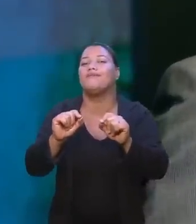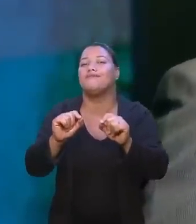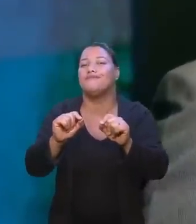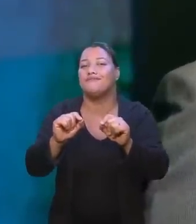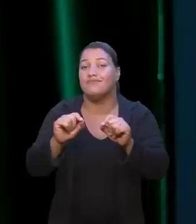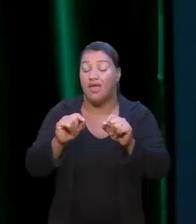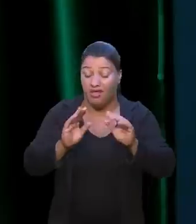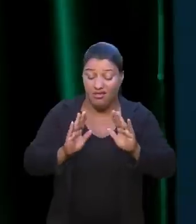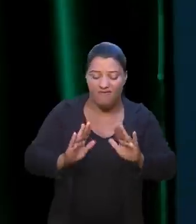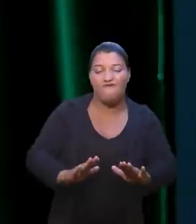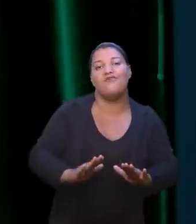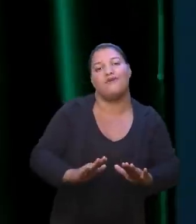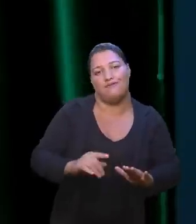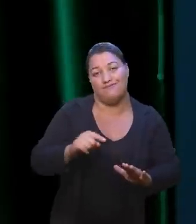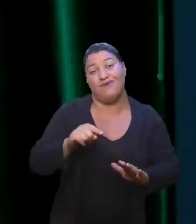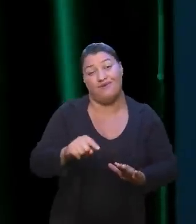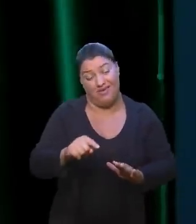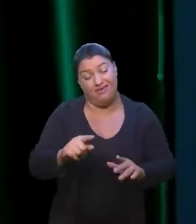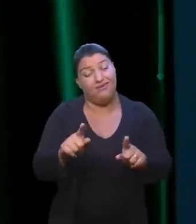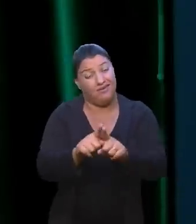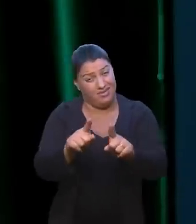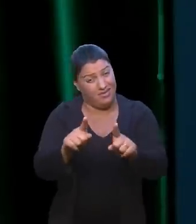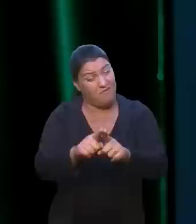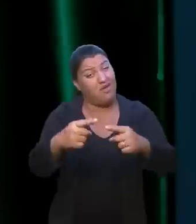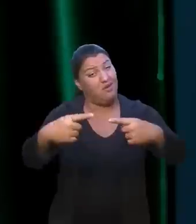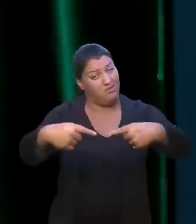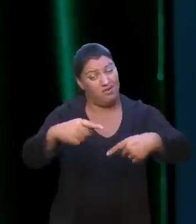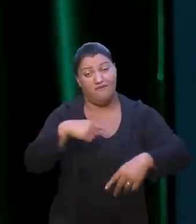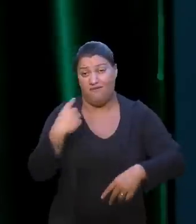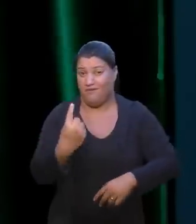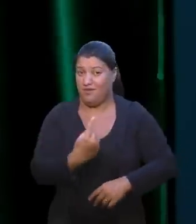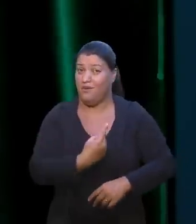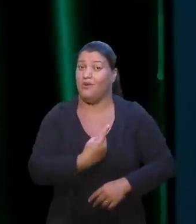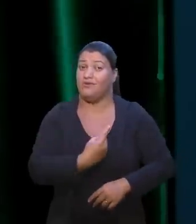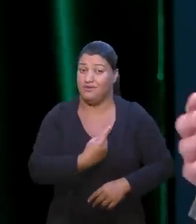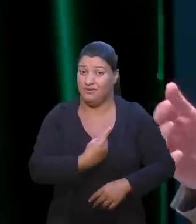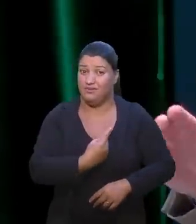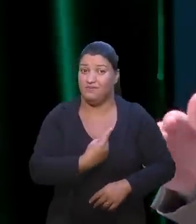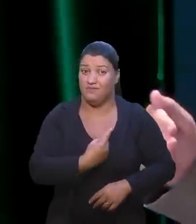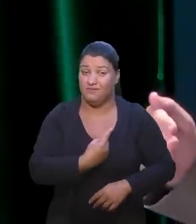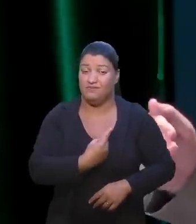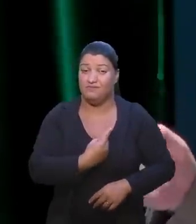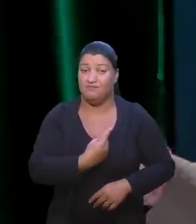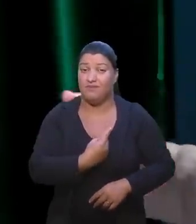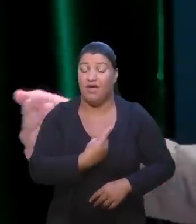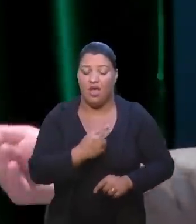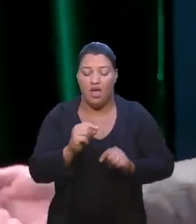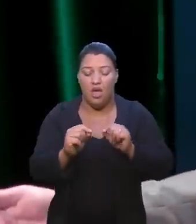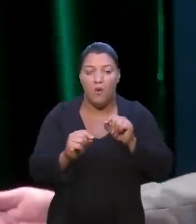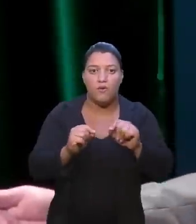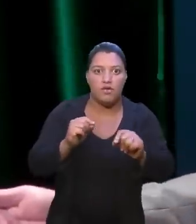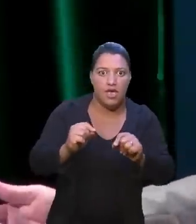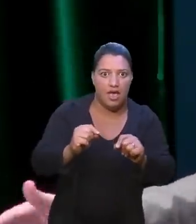E eles também acabam sendo um desafio para nós. Aqueles que estão mais ativos no bem, em